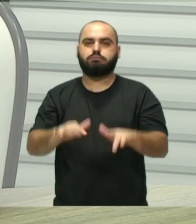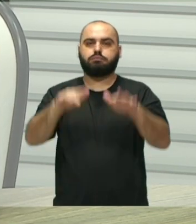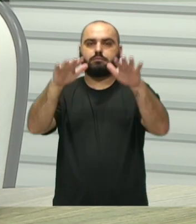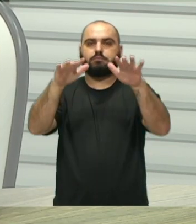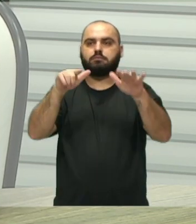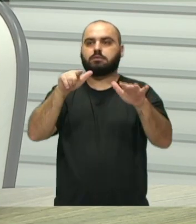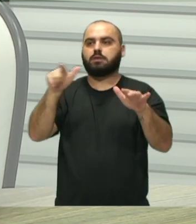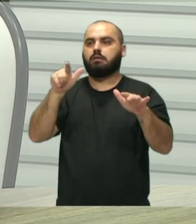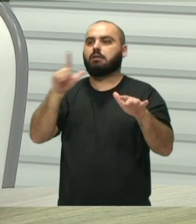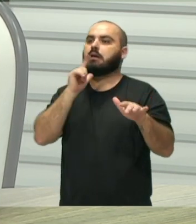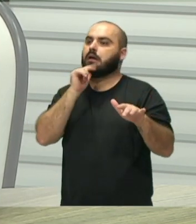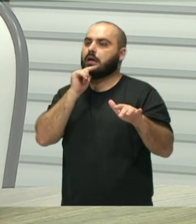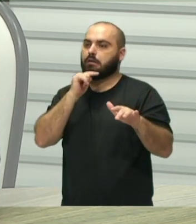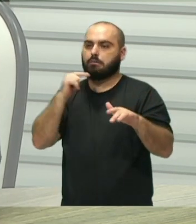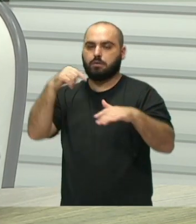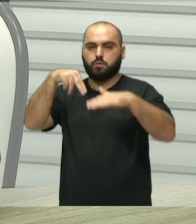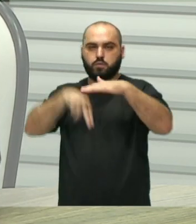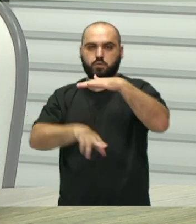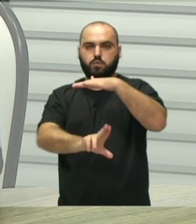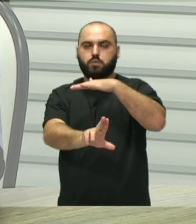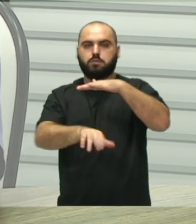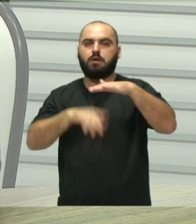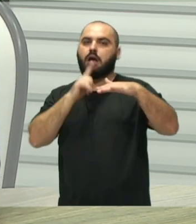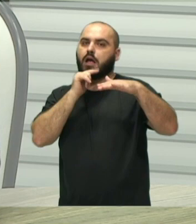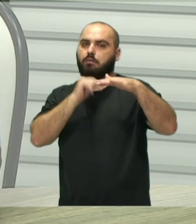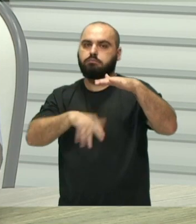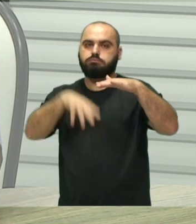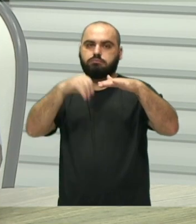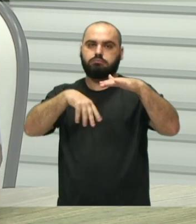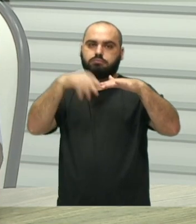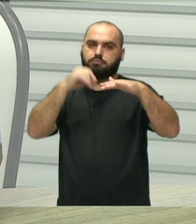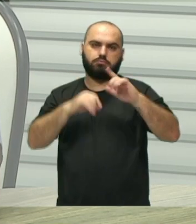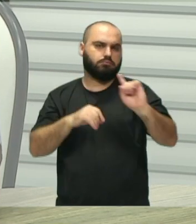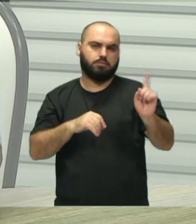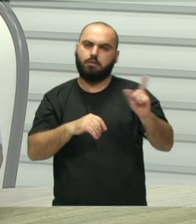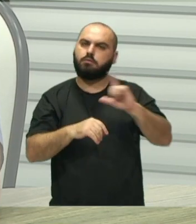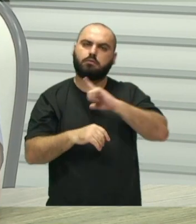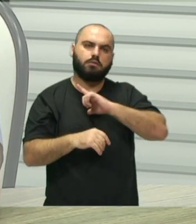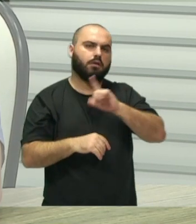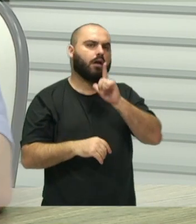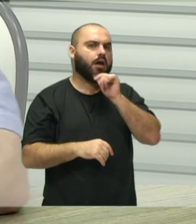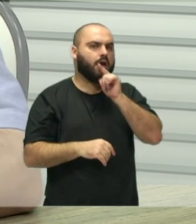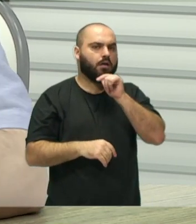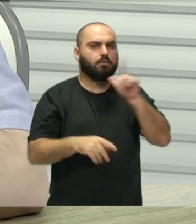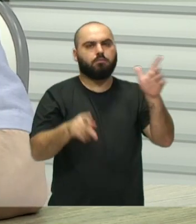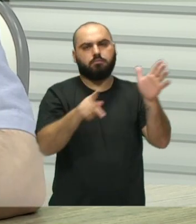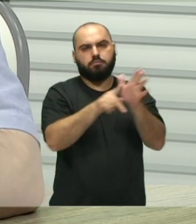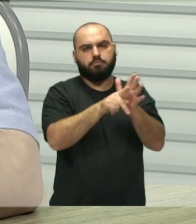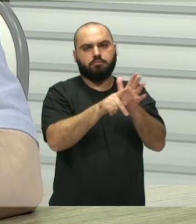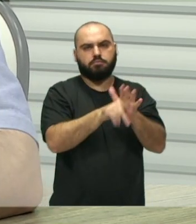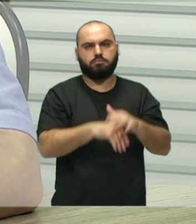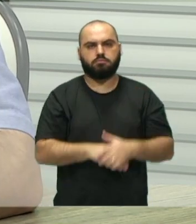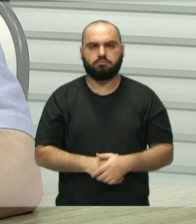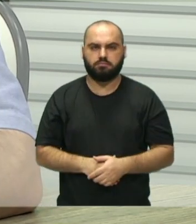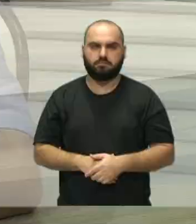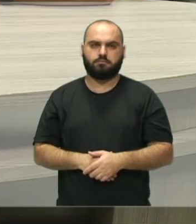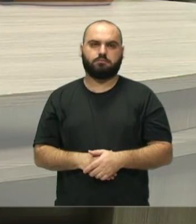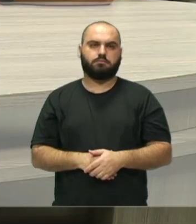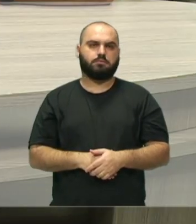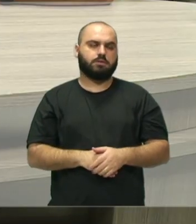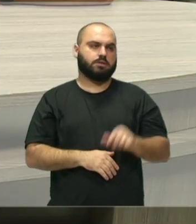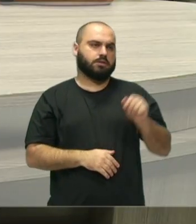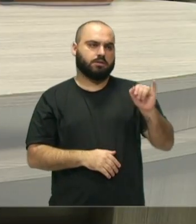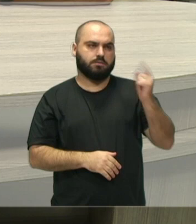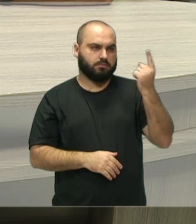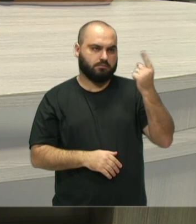túnel alaga. O túnel tem todo um sistema de bombeamento próprio para que isso não aconteça. Mas passa um por debaixo